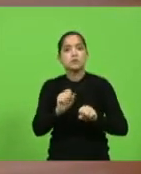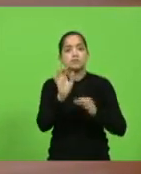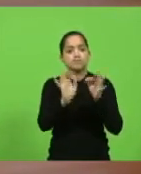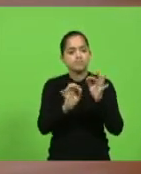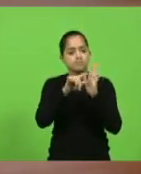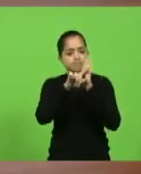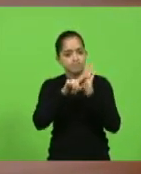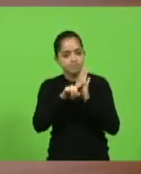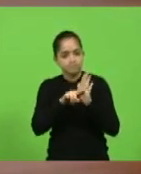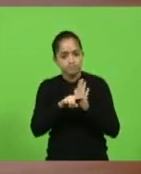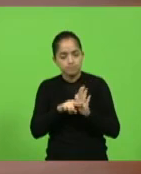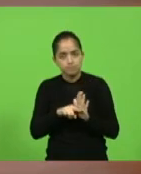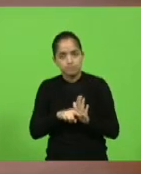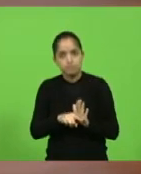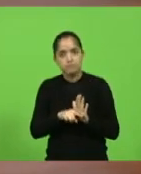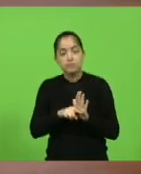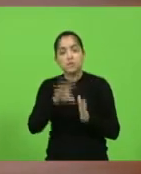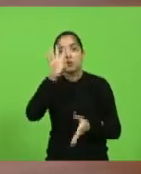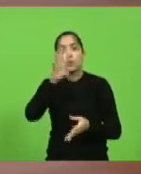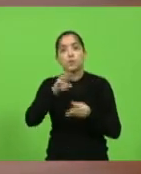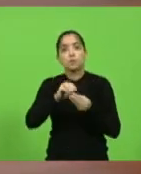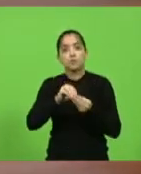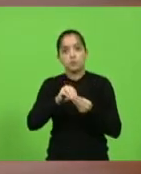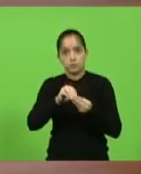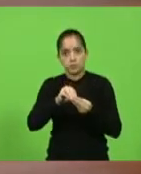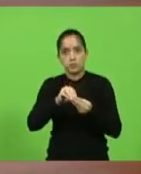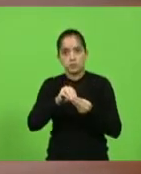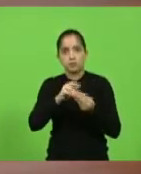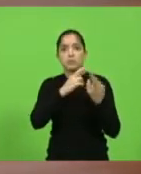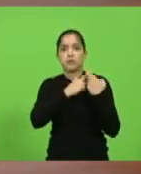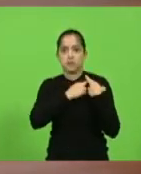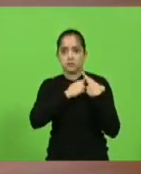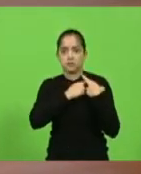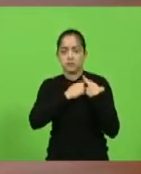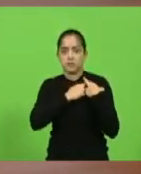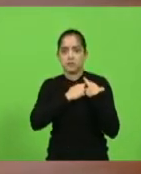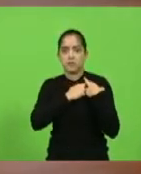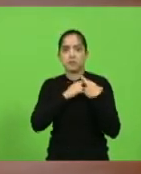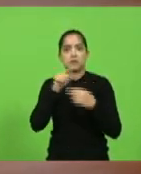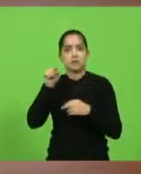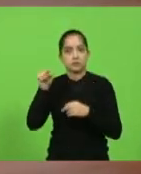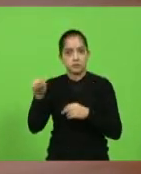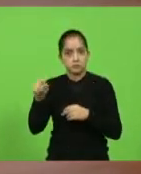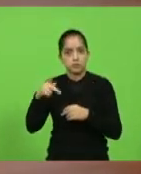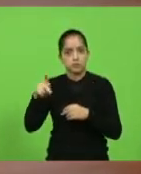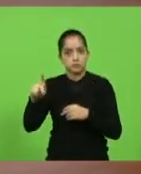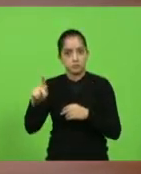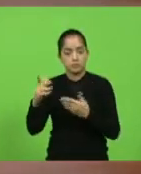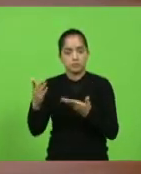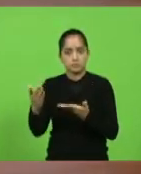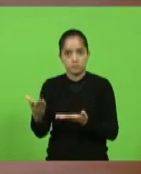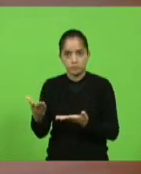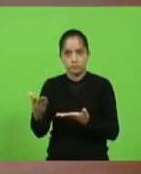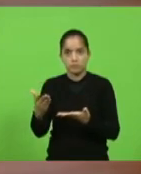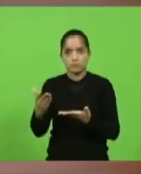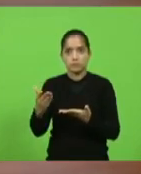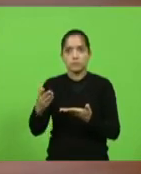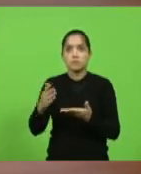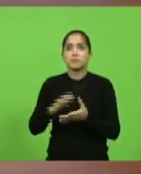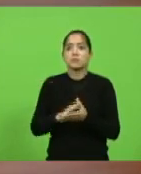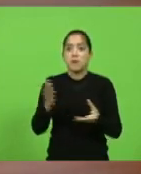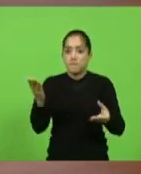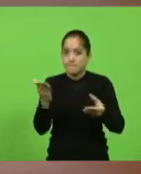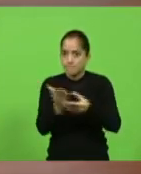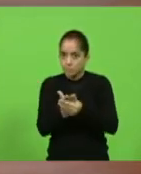diligências e concluiu pela responsabilidade do governador, recomendando o seu processamento por crime